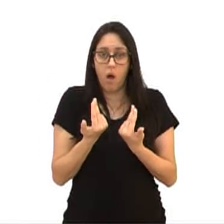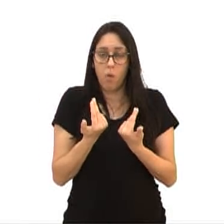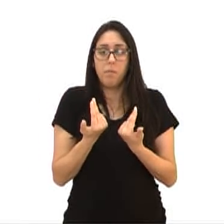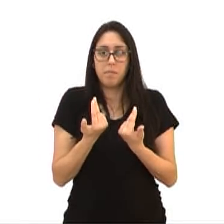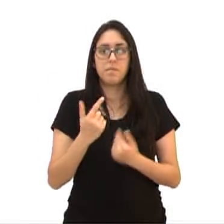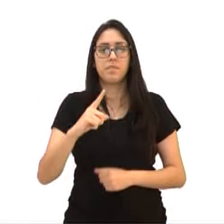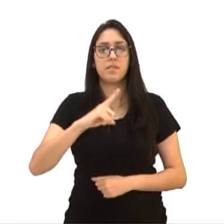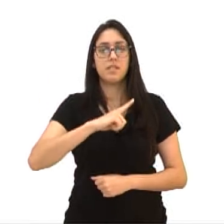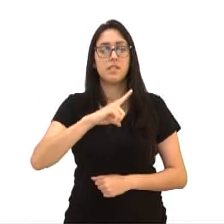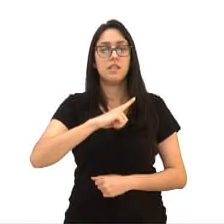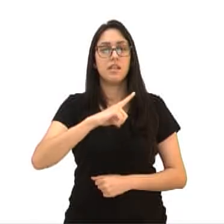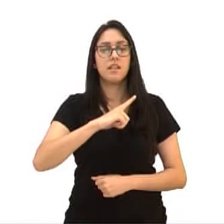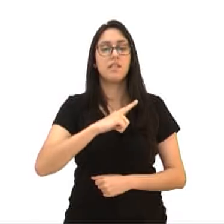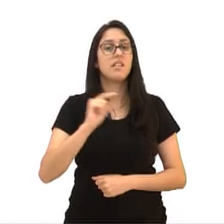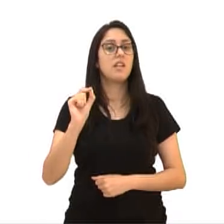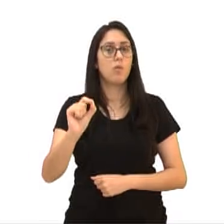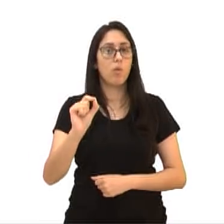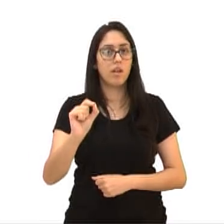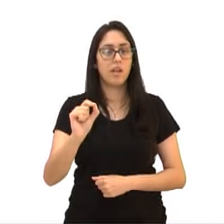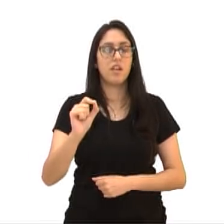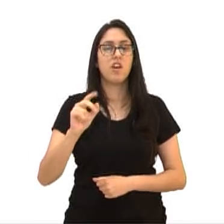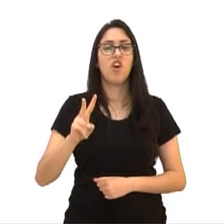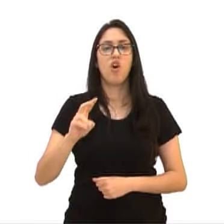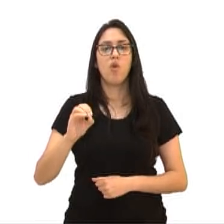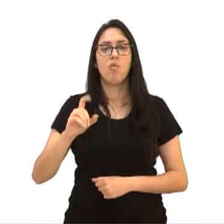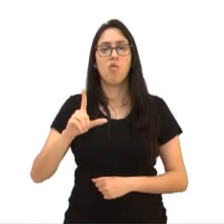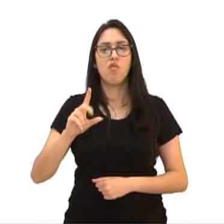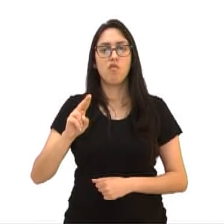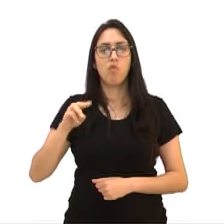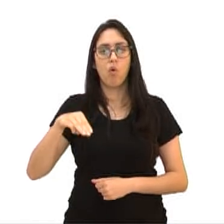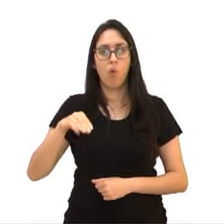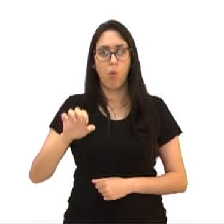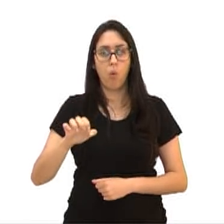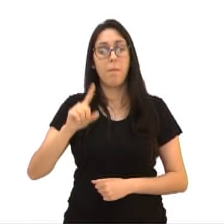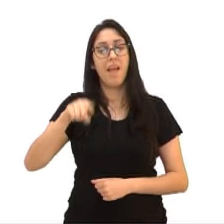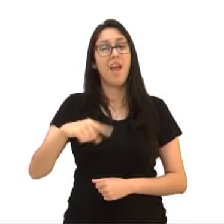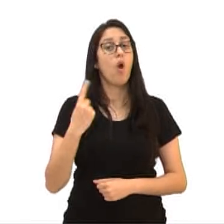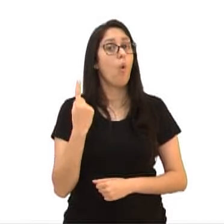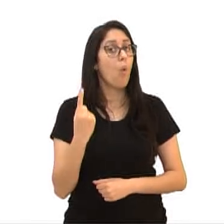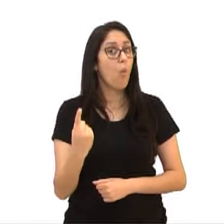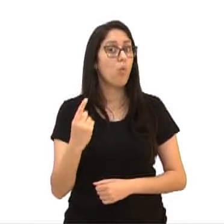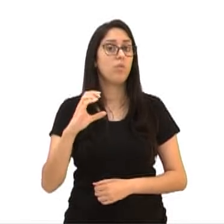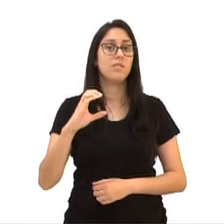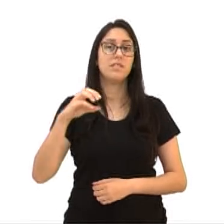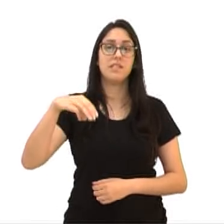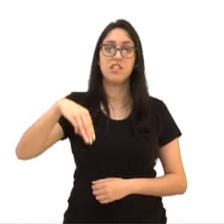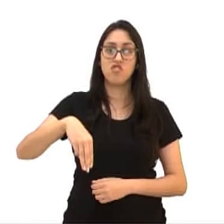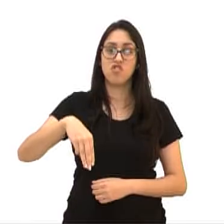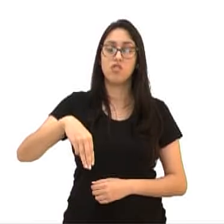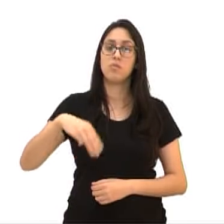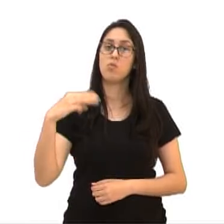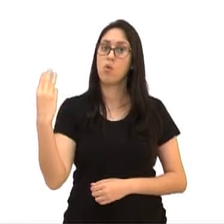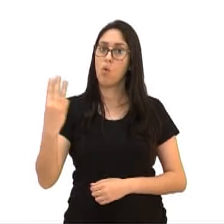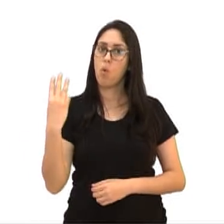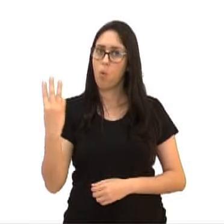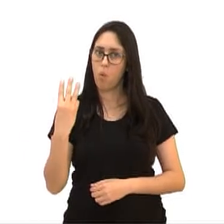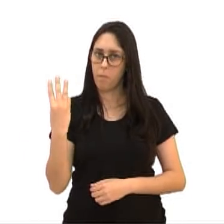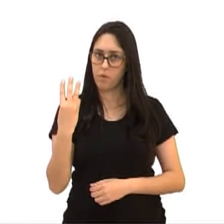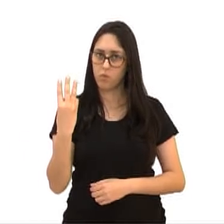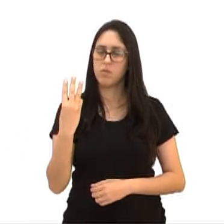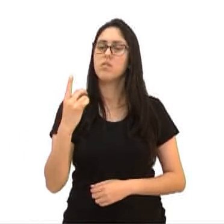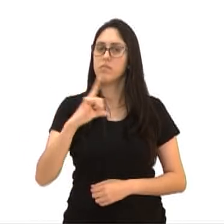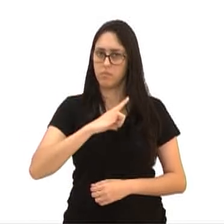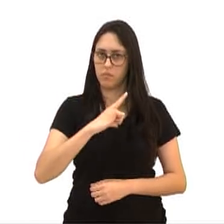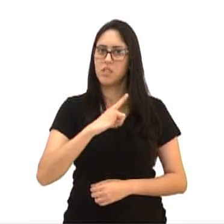esse sólido possui medida do volume igual a 1 centímetro cúbico. Ele já nos deu o volume de cada cubinho,